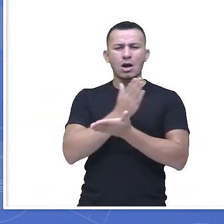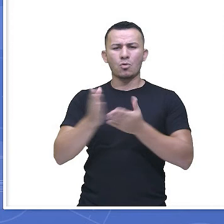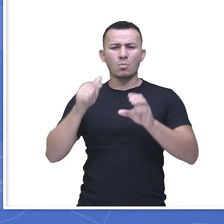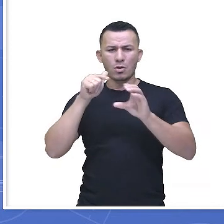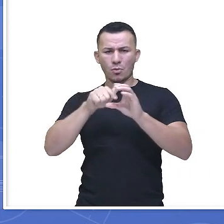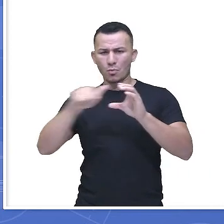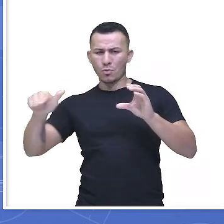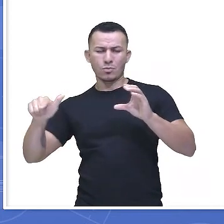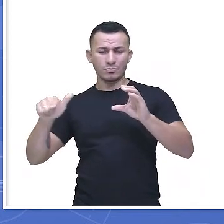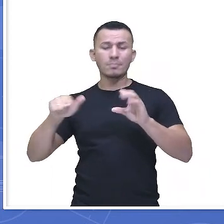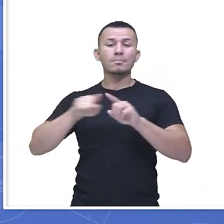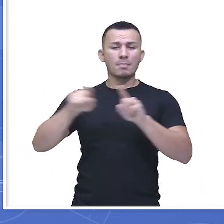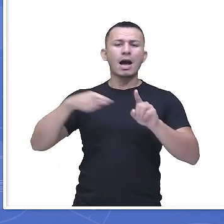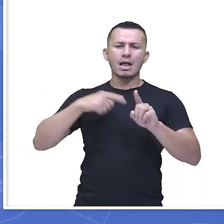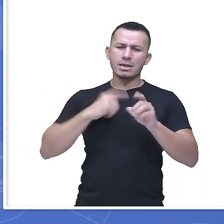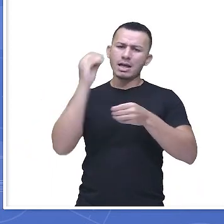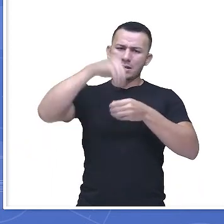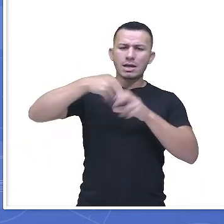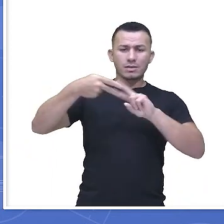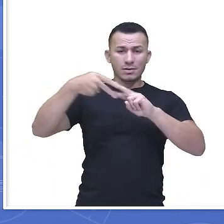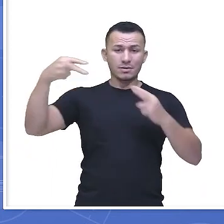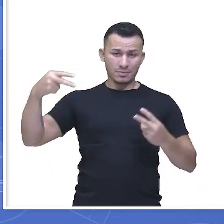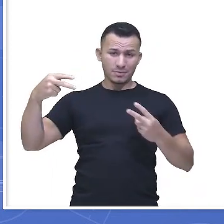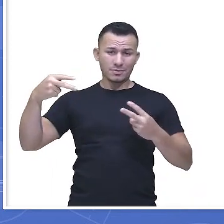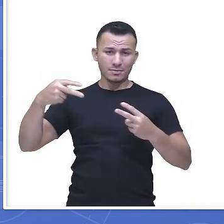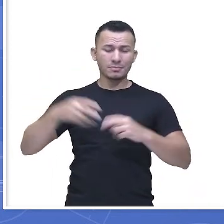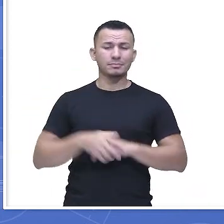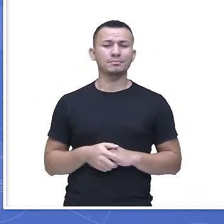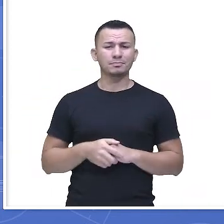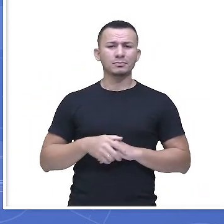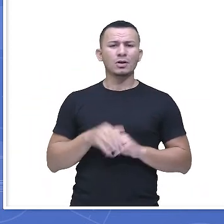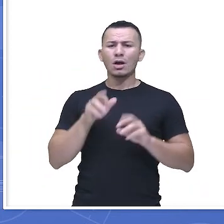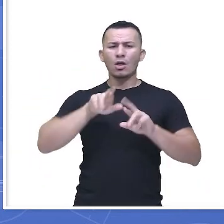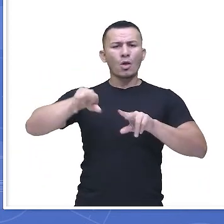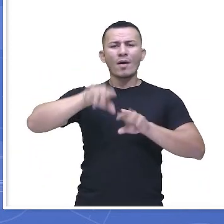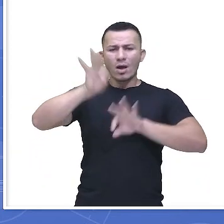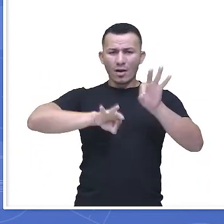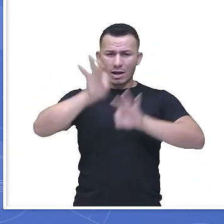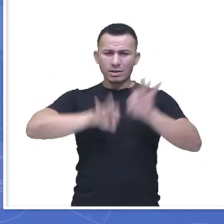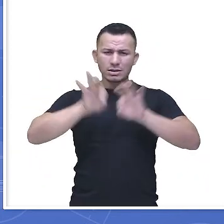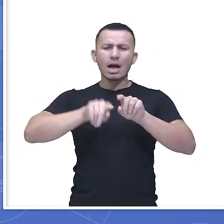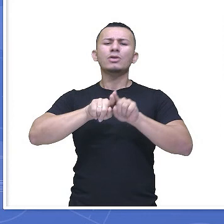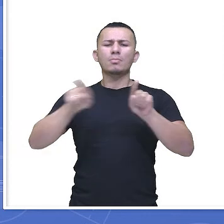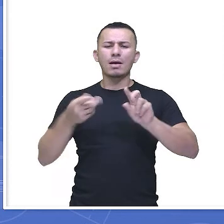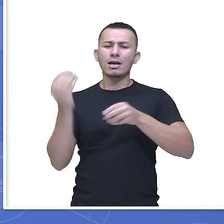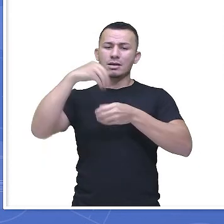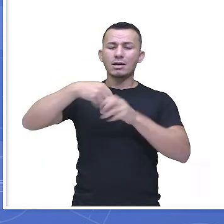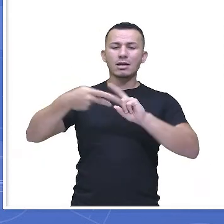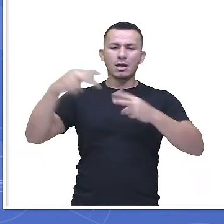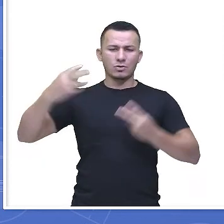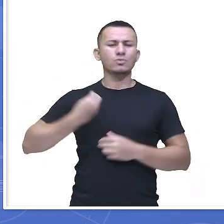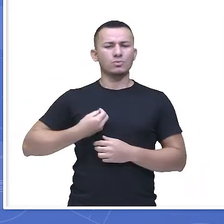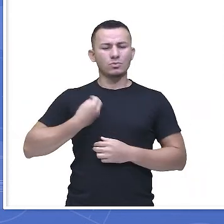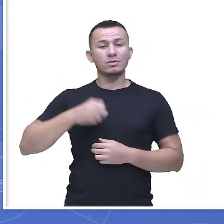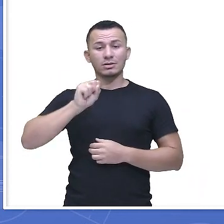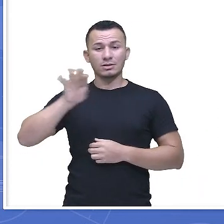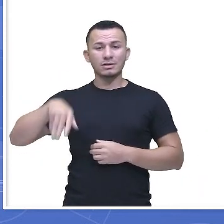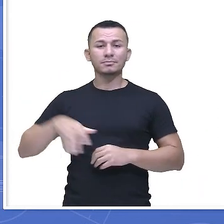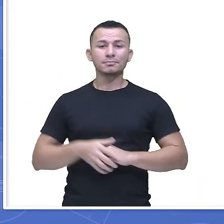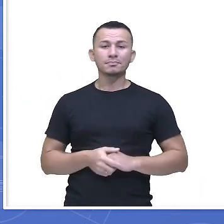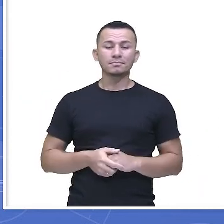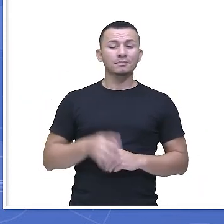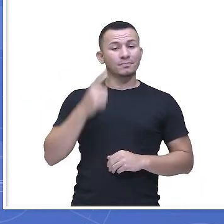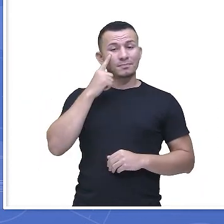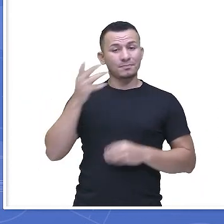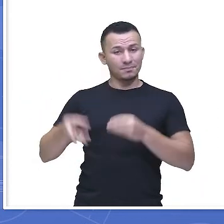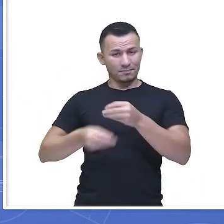núcleo, mas ela tem material genético, não tem lá redondinho com a carioteca, mas o material genético dela está lá. Olha o comentário.